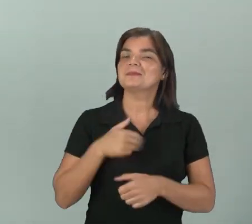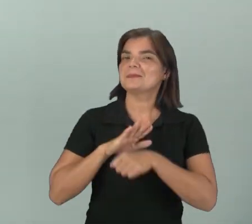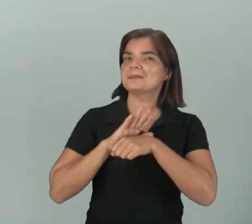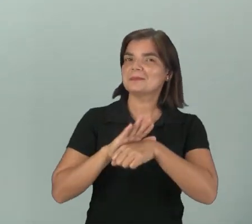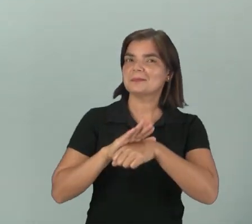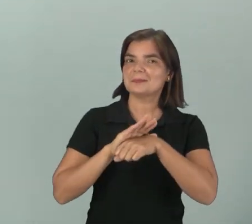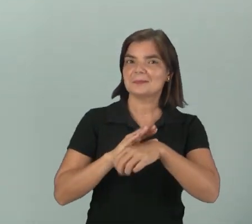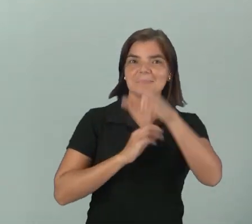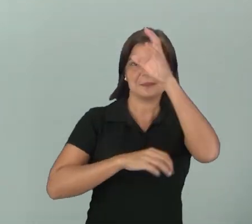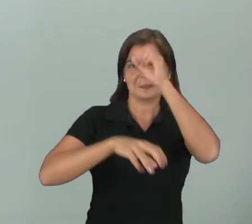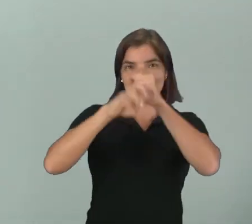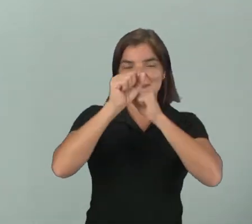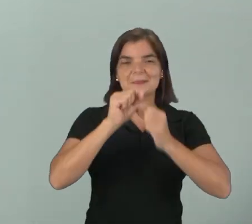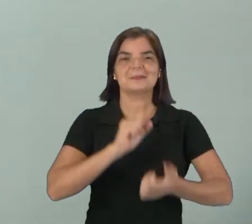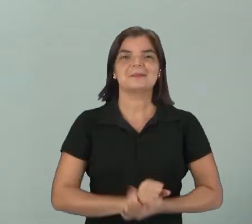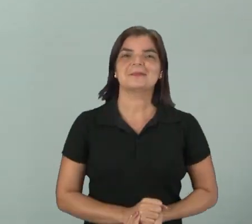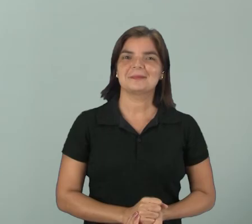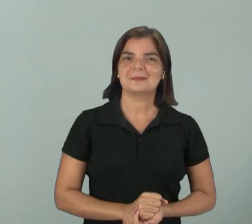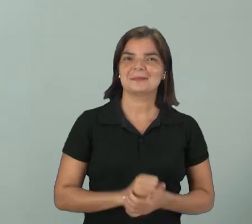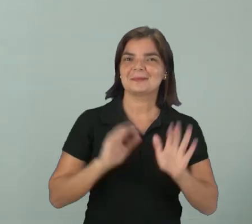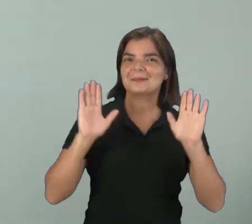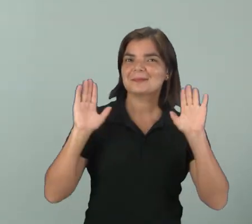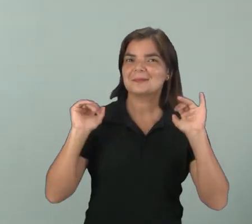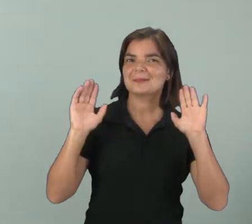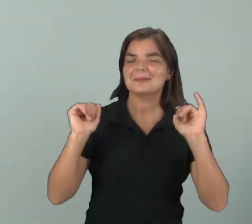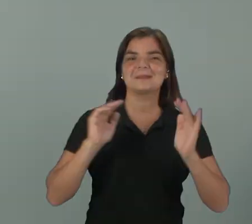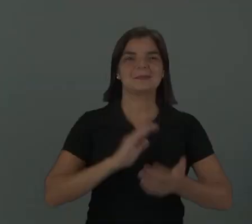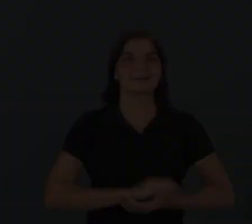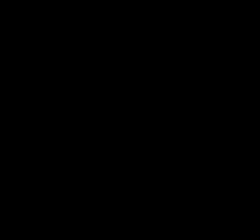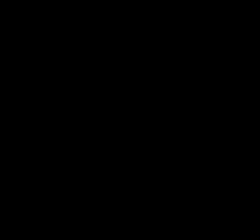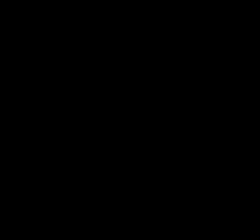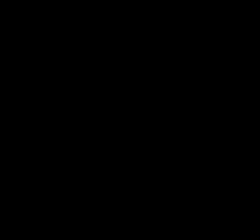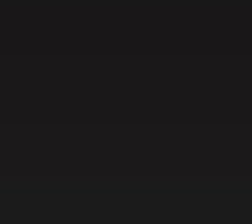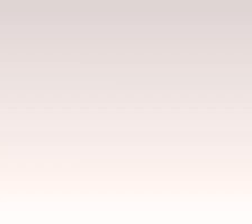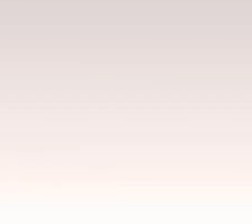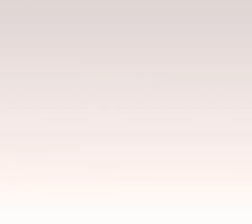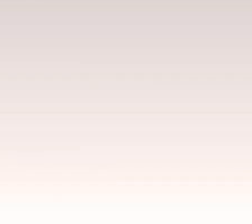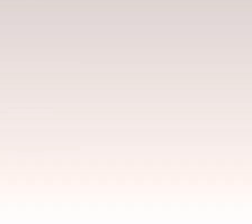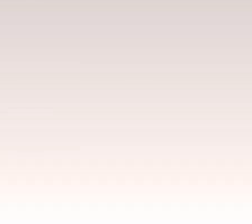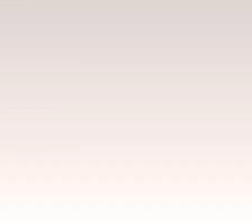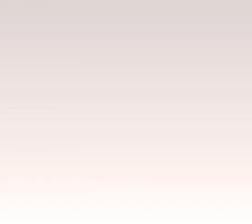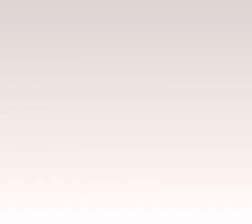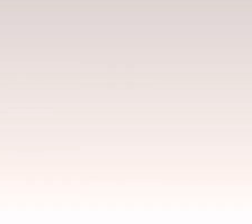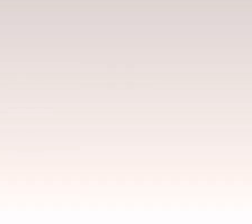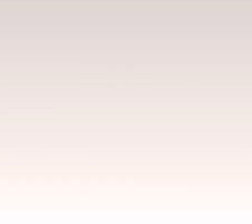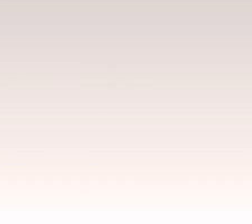que vão auxiliar você no processo de ensino-aprendizagem. Até mais!